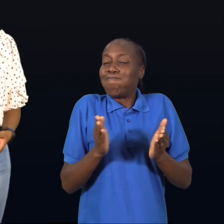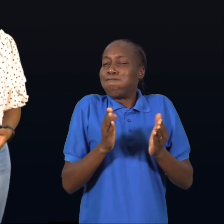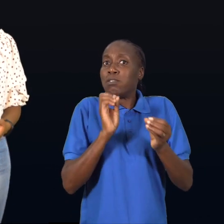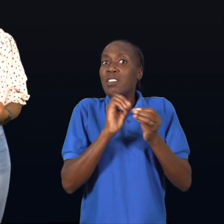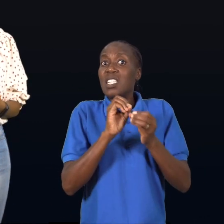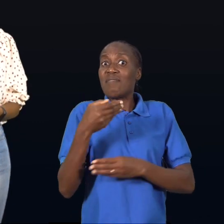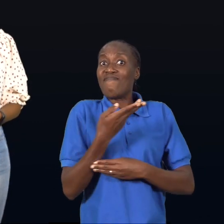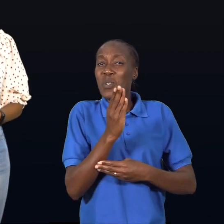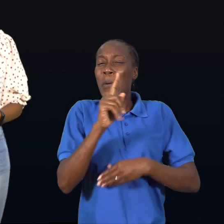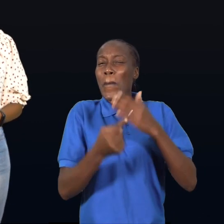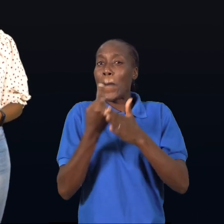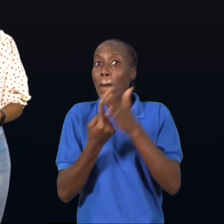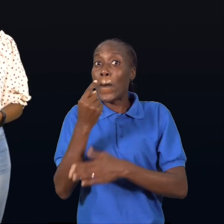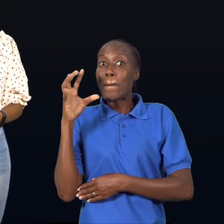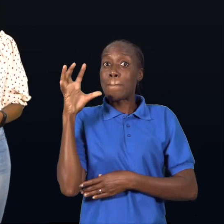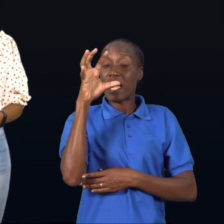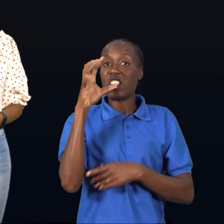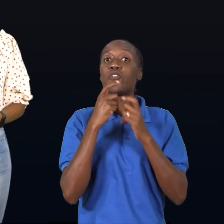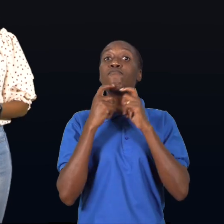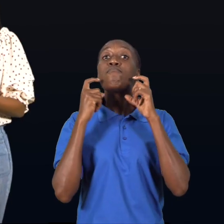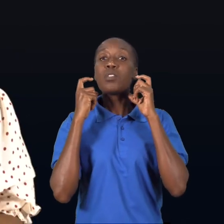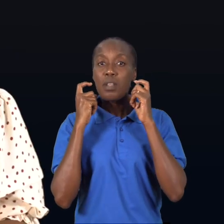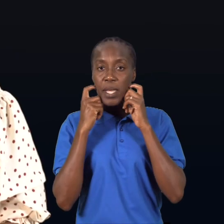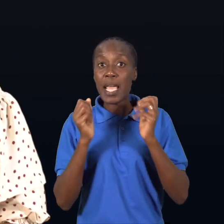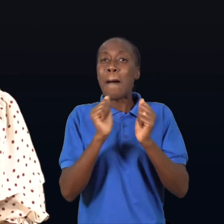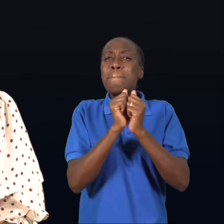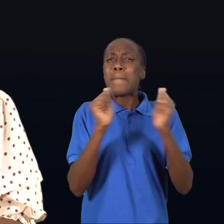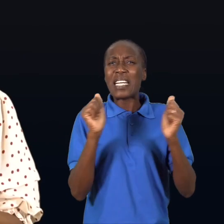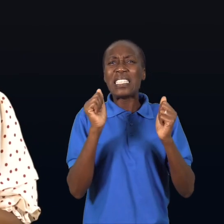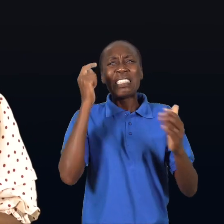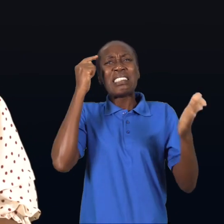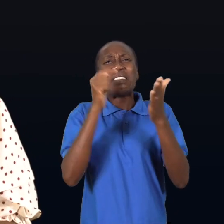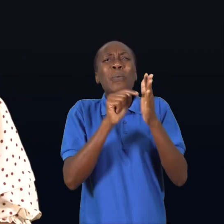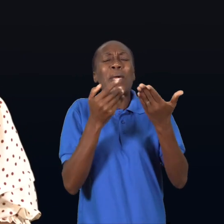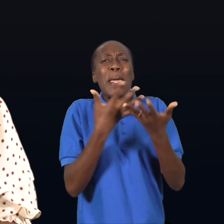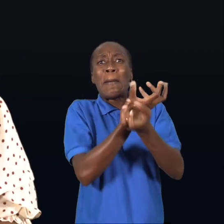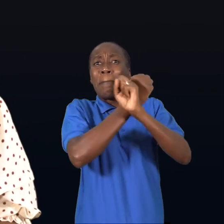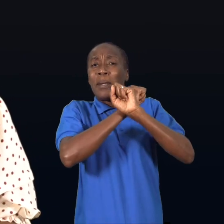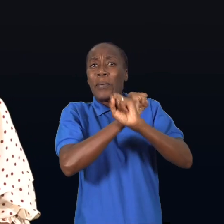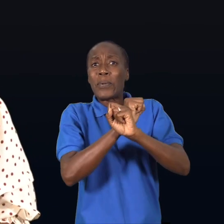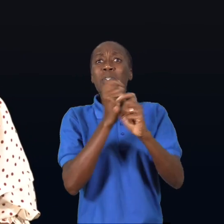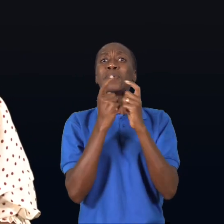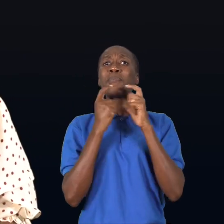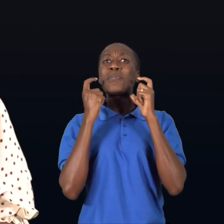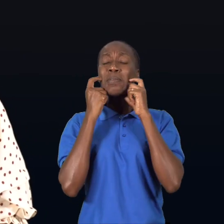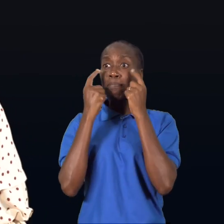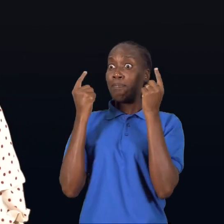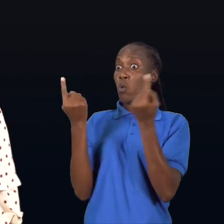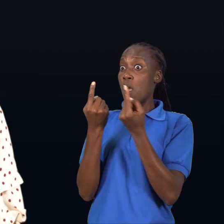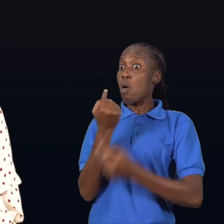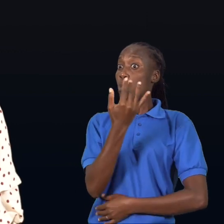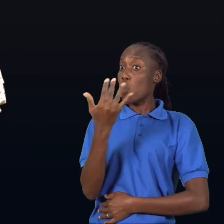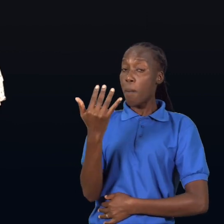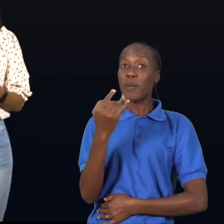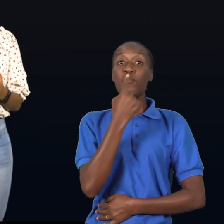efeitos de um cenário similar no país. Mas, o que seria perigoso para um país como o nosso se olharmos para